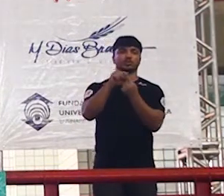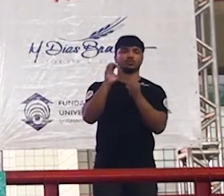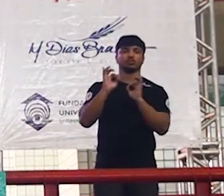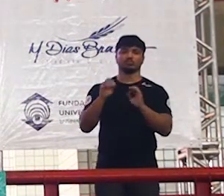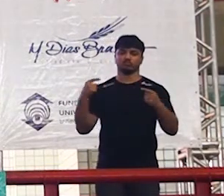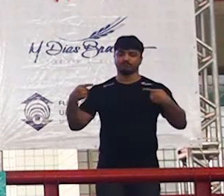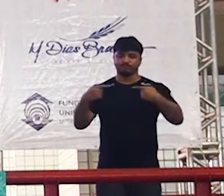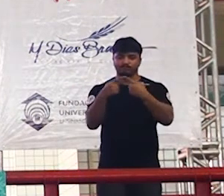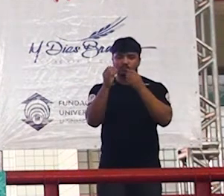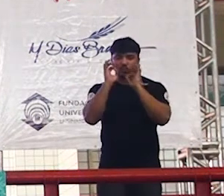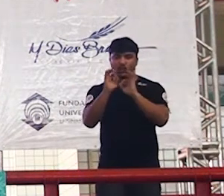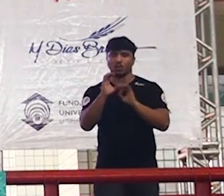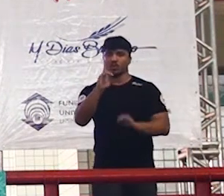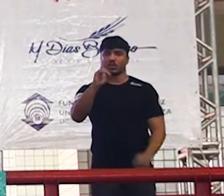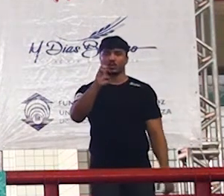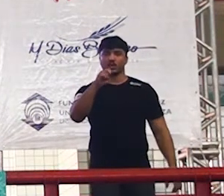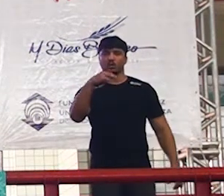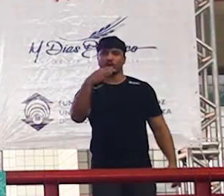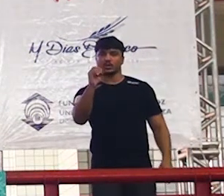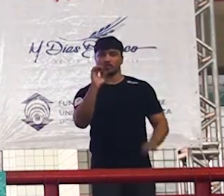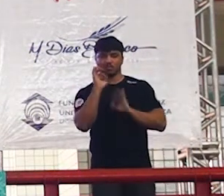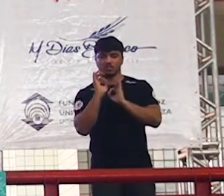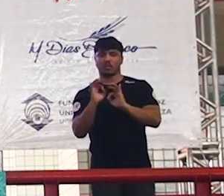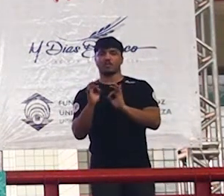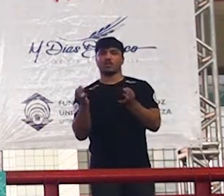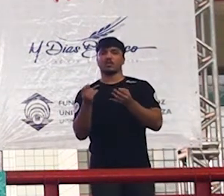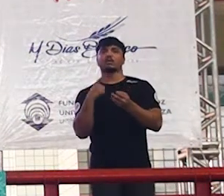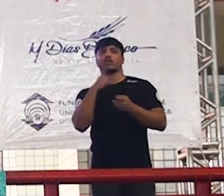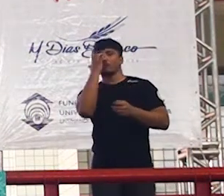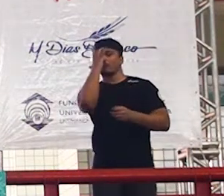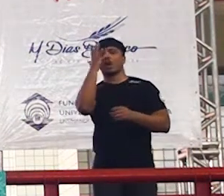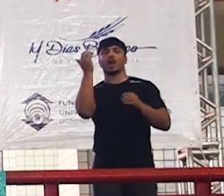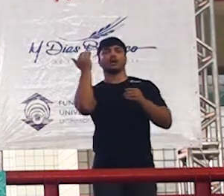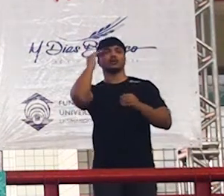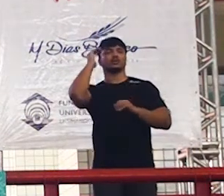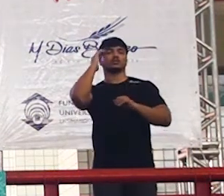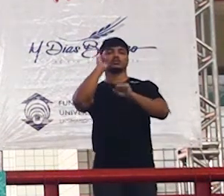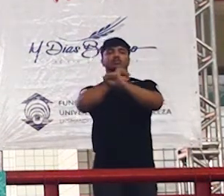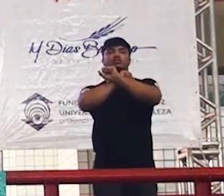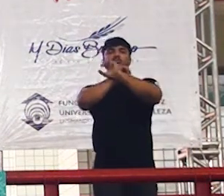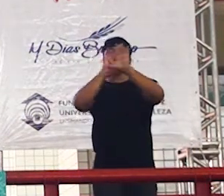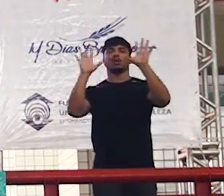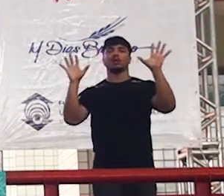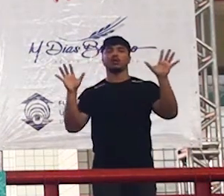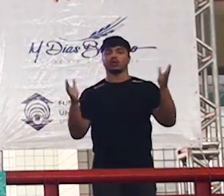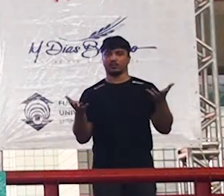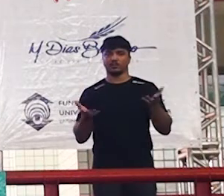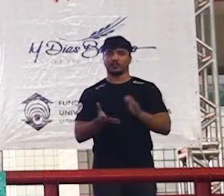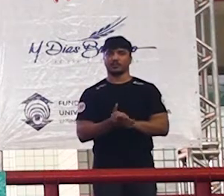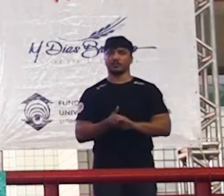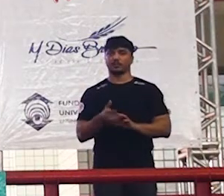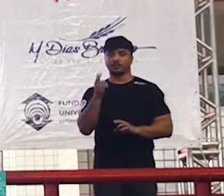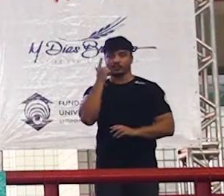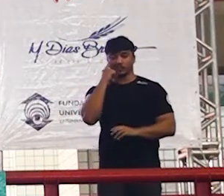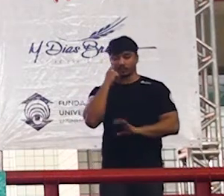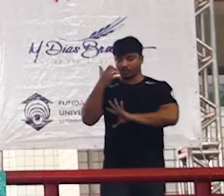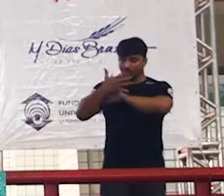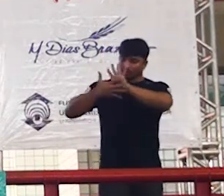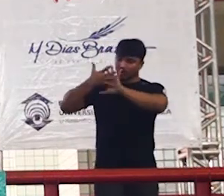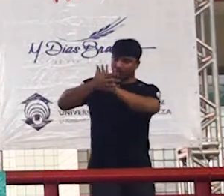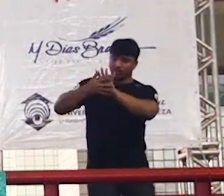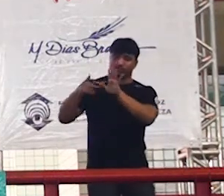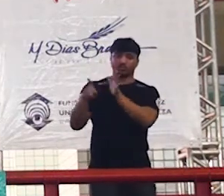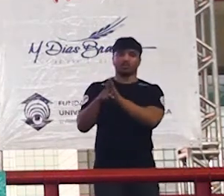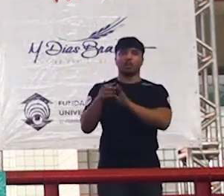mais denotação o texto trouxer, mais fácil vai ser a interpretação. Aqui o texto ele é